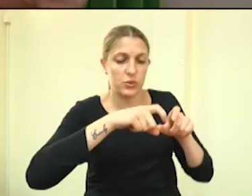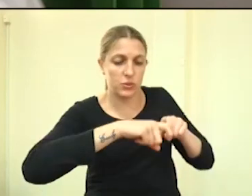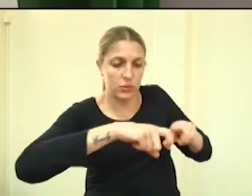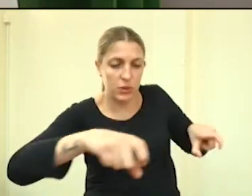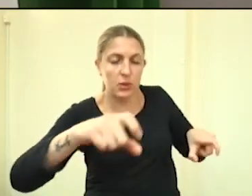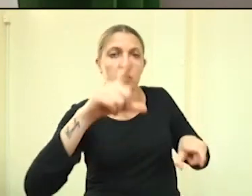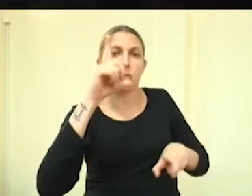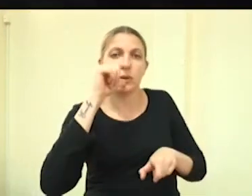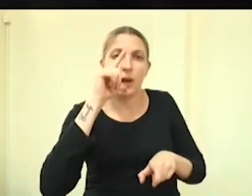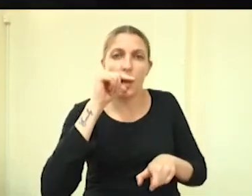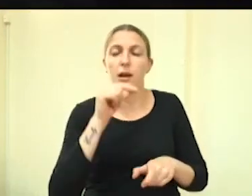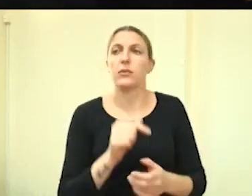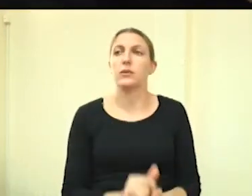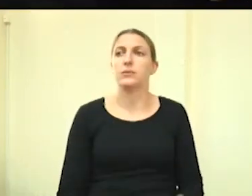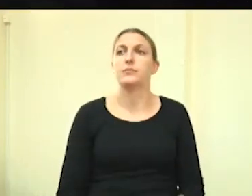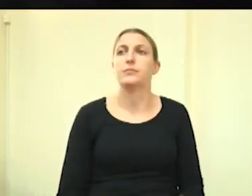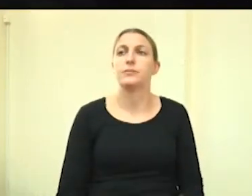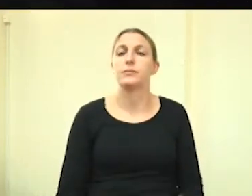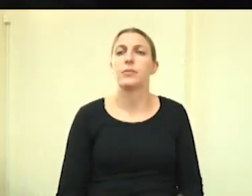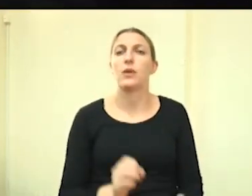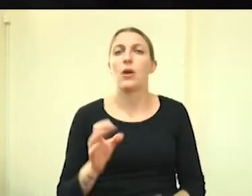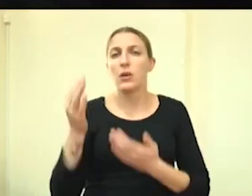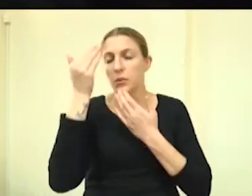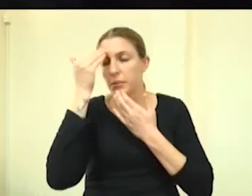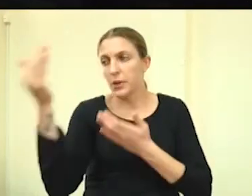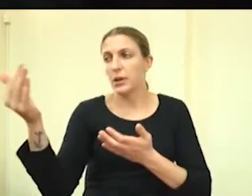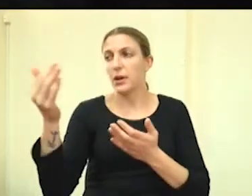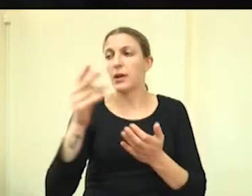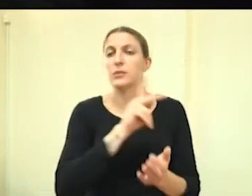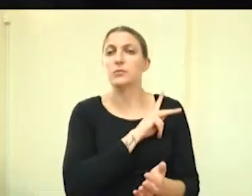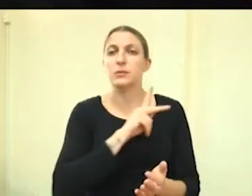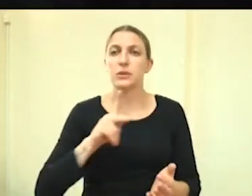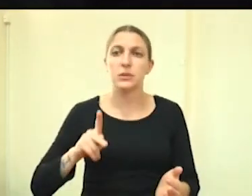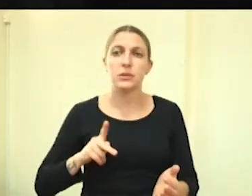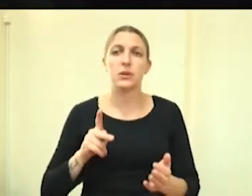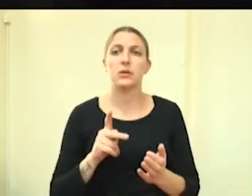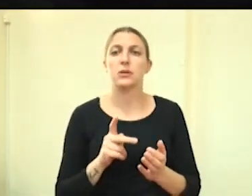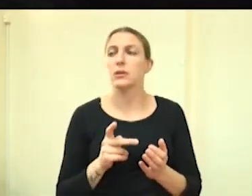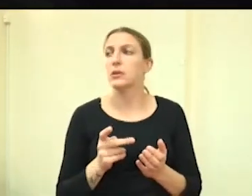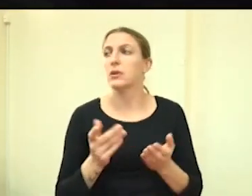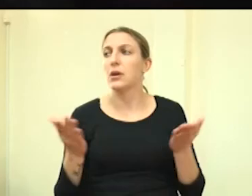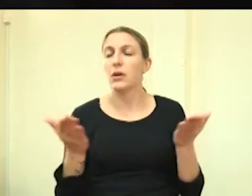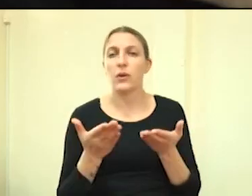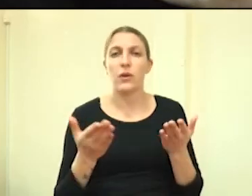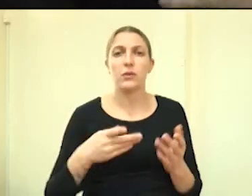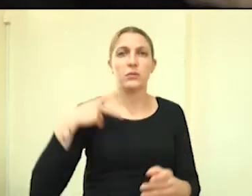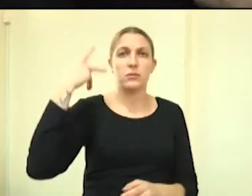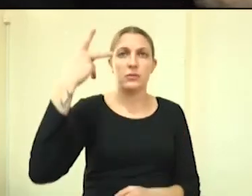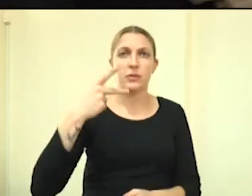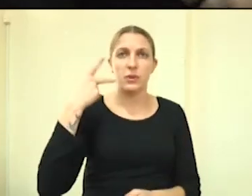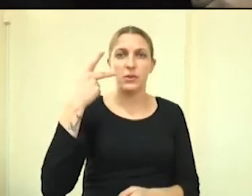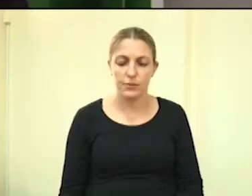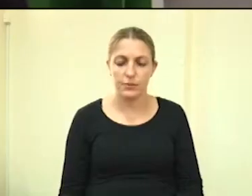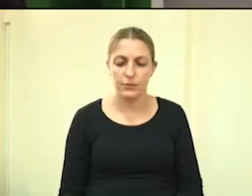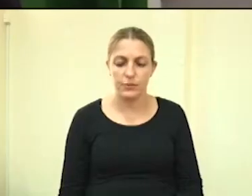obrigado. Obrigado, nobre colega vereador Sérgio Alves Bento. Com a palavra, o nobre colega vereador Claudemir de Araújo.